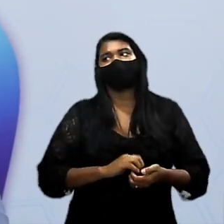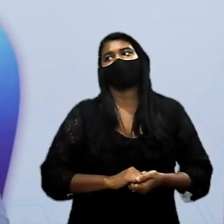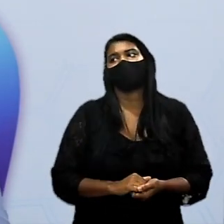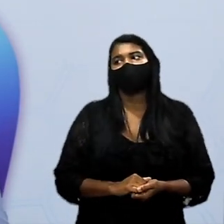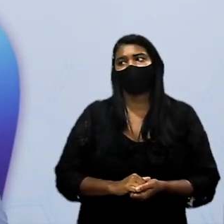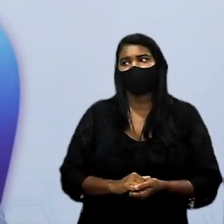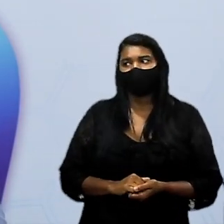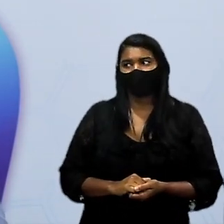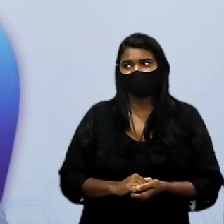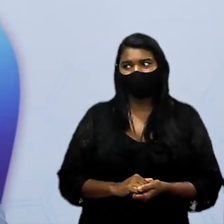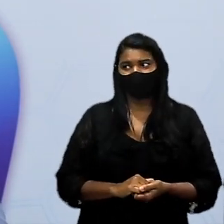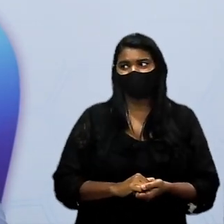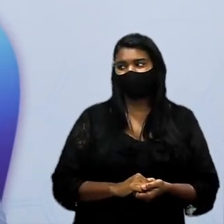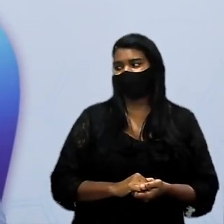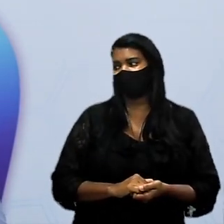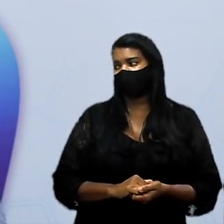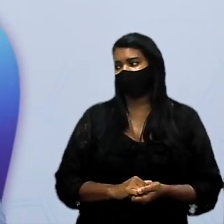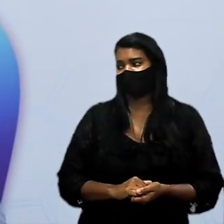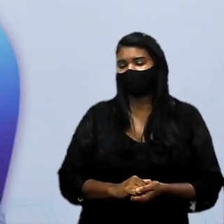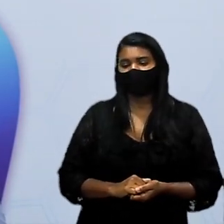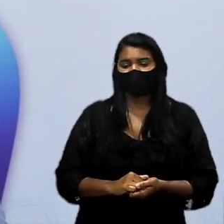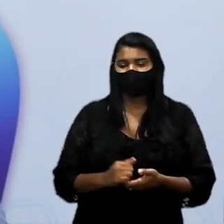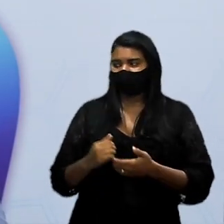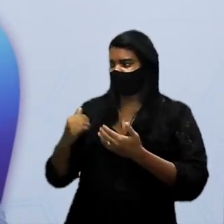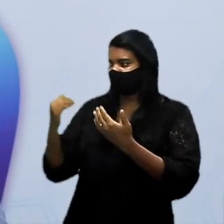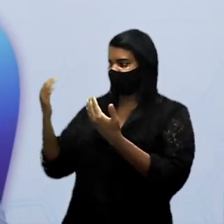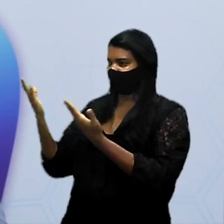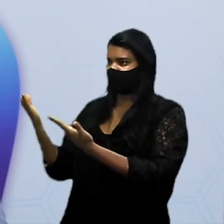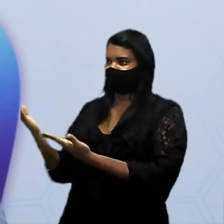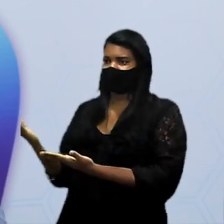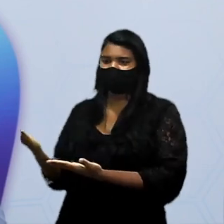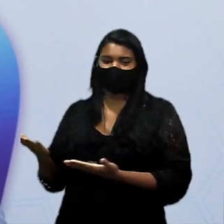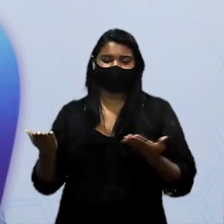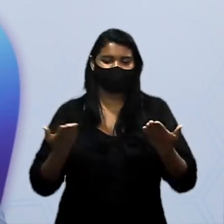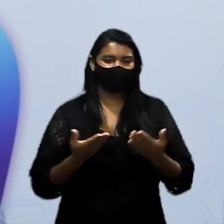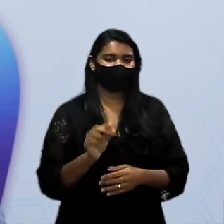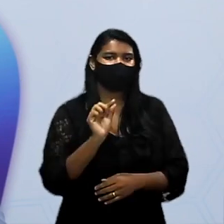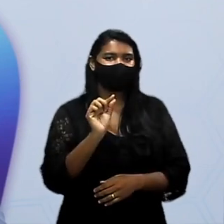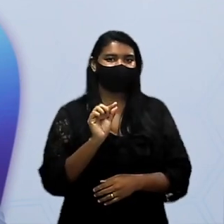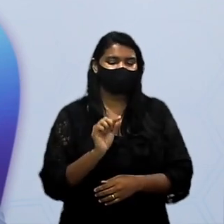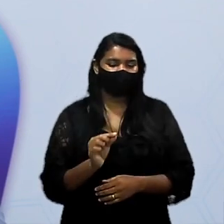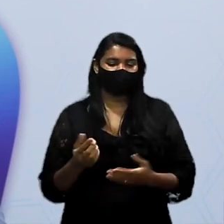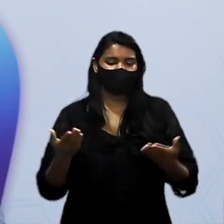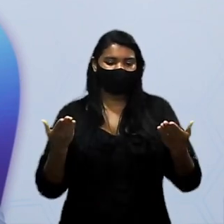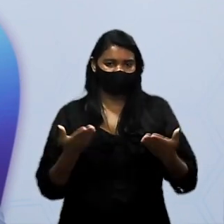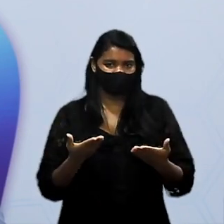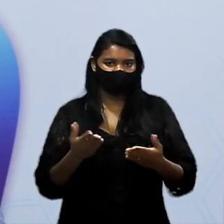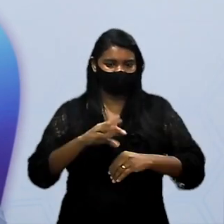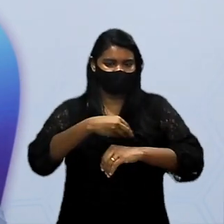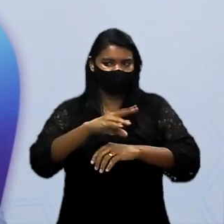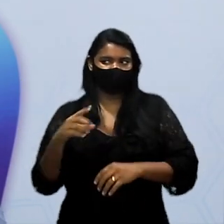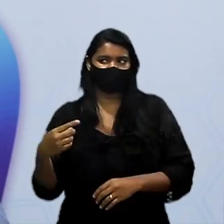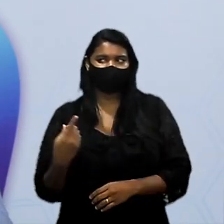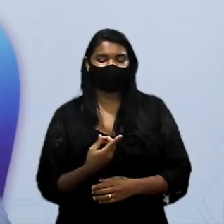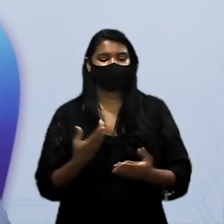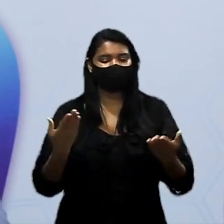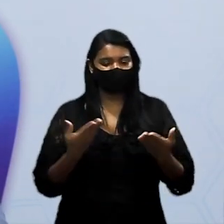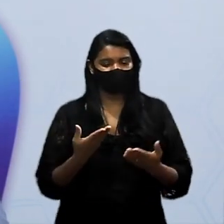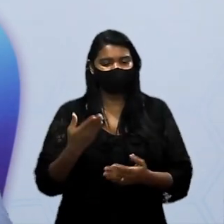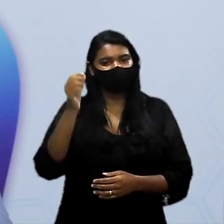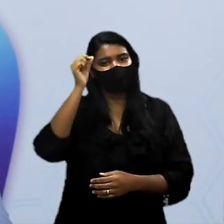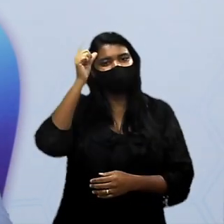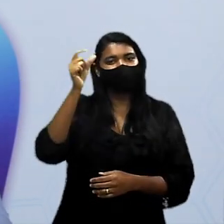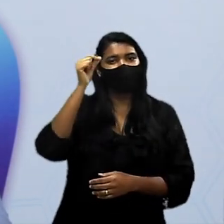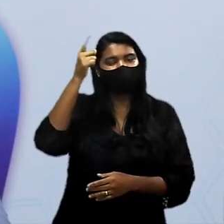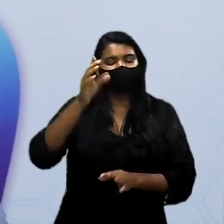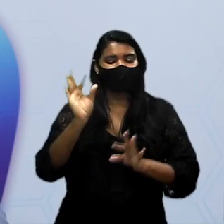sair um pouquinho da caixa e fazer esse exercício para que isso, de uma certa maneira, traga a gente novas ideias,